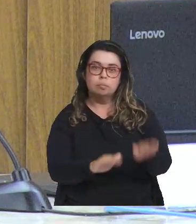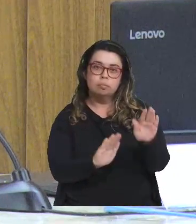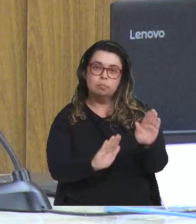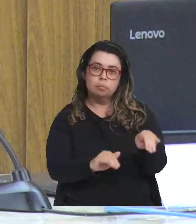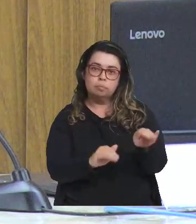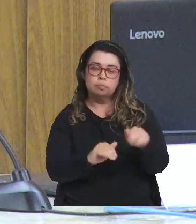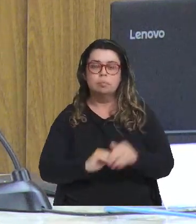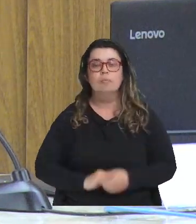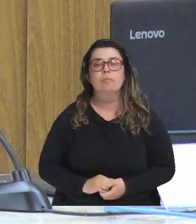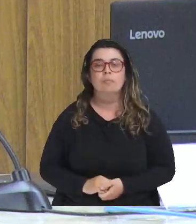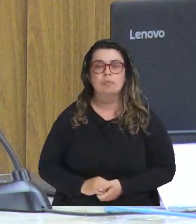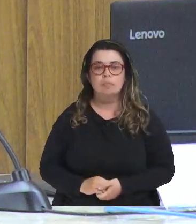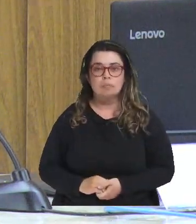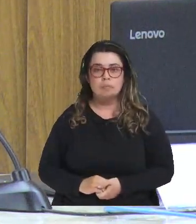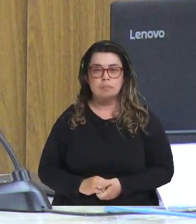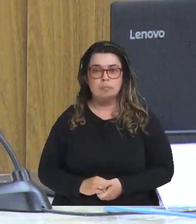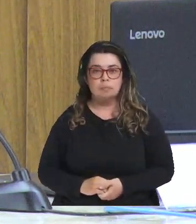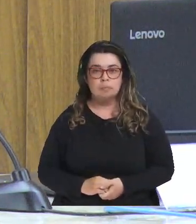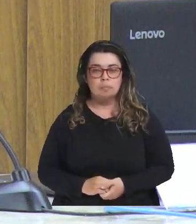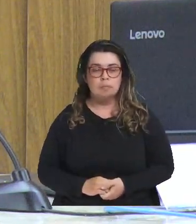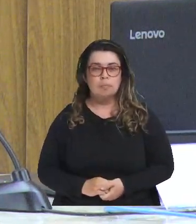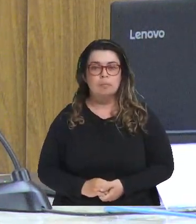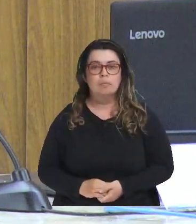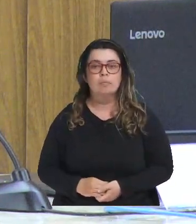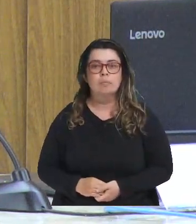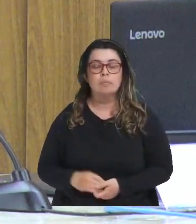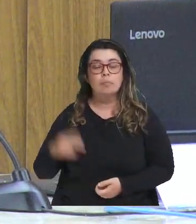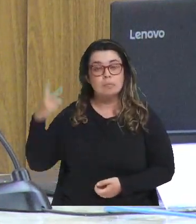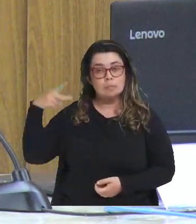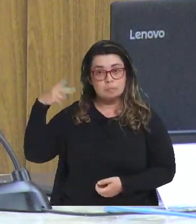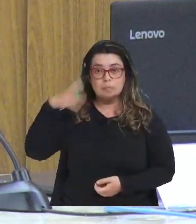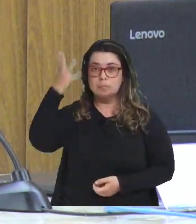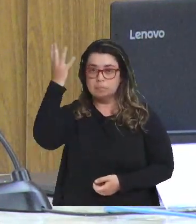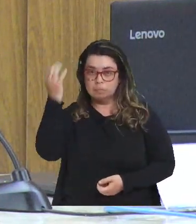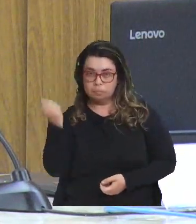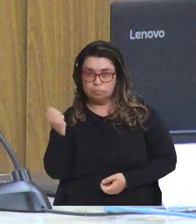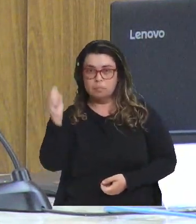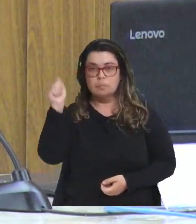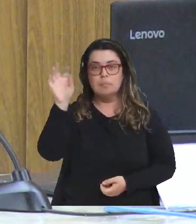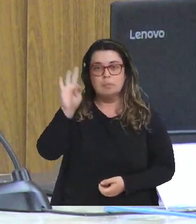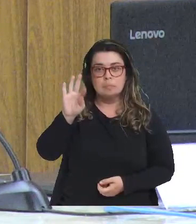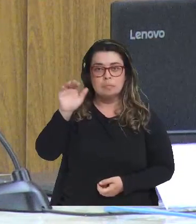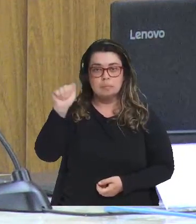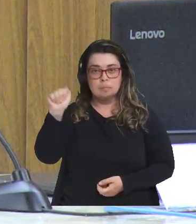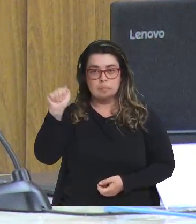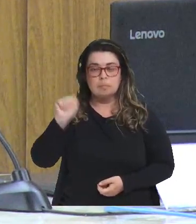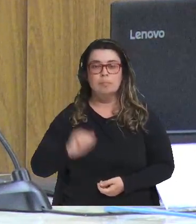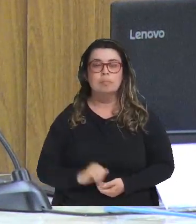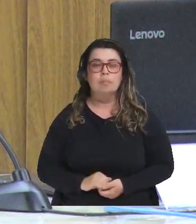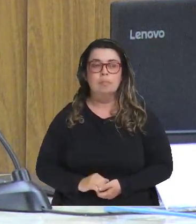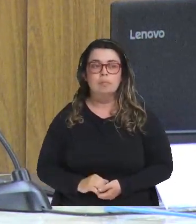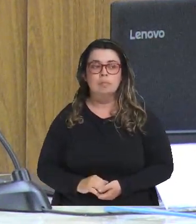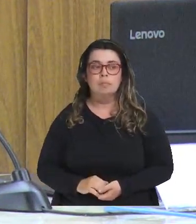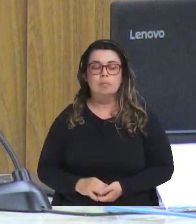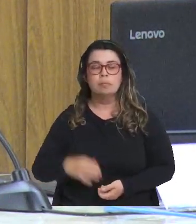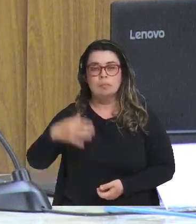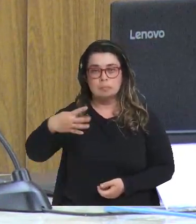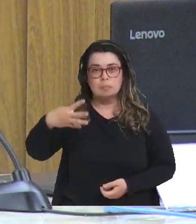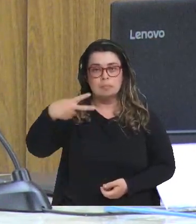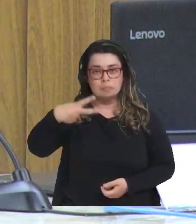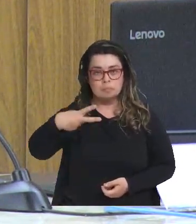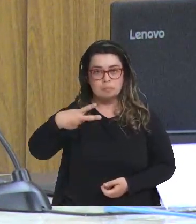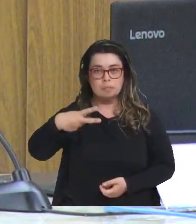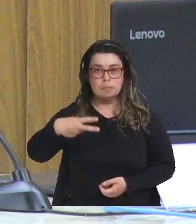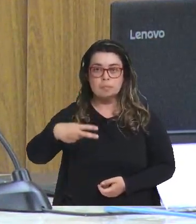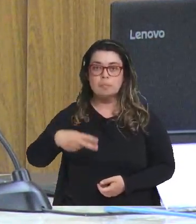de 2022. Os vereadores que forem favoráveis à aprovação da ata número 42